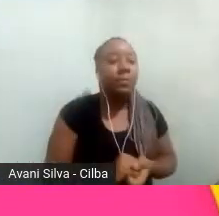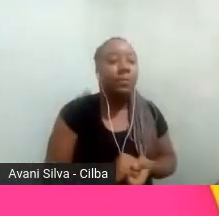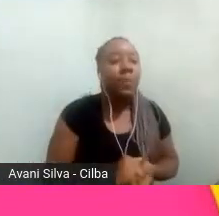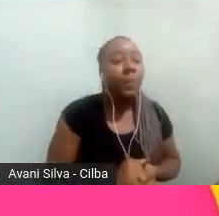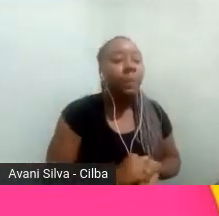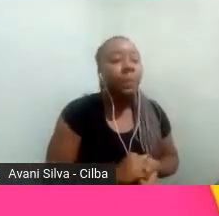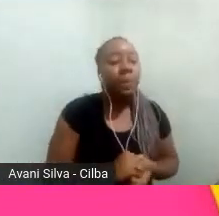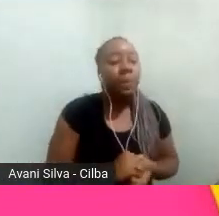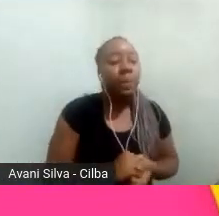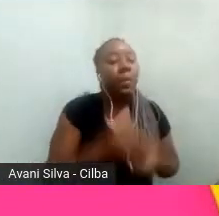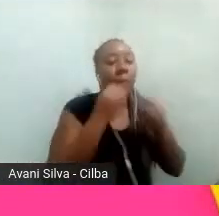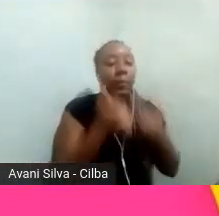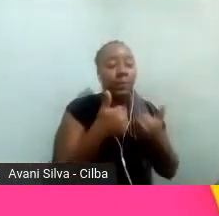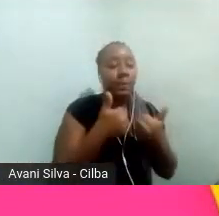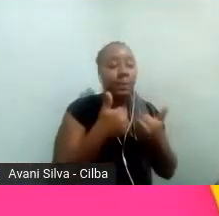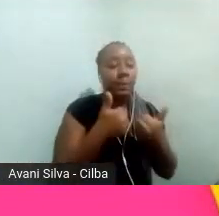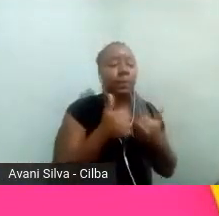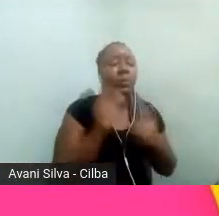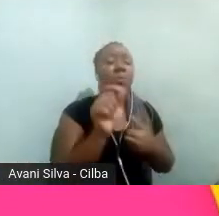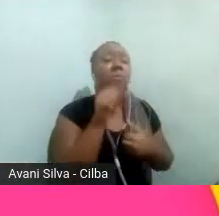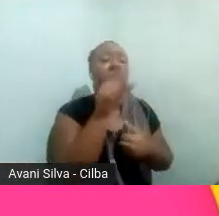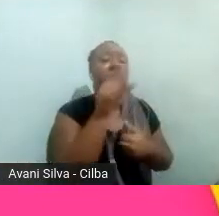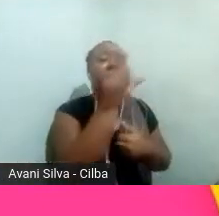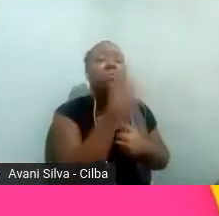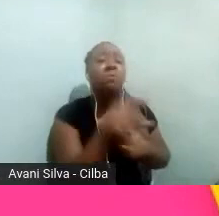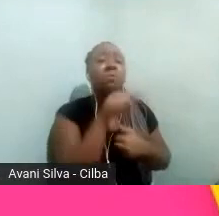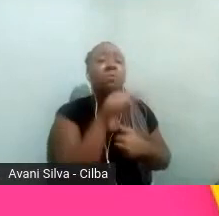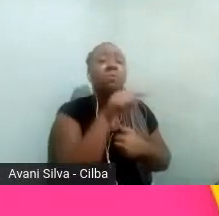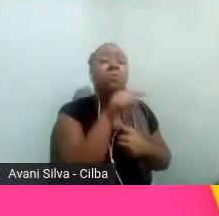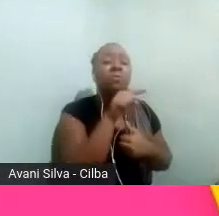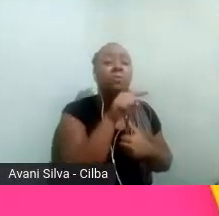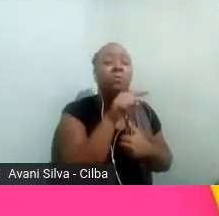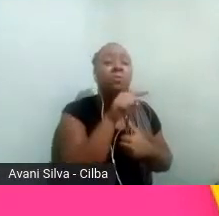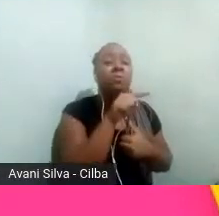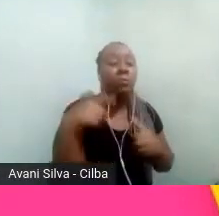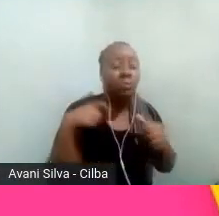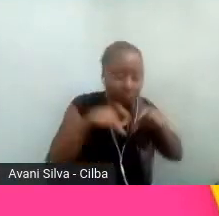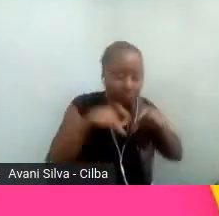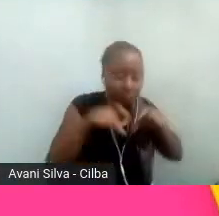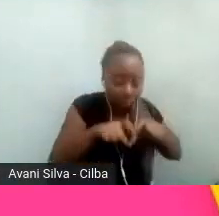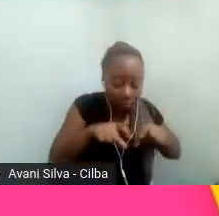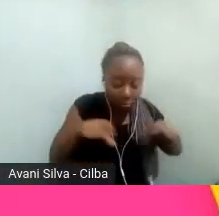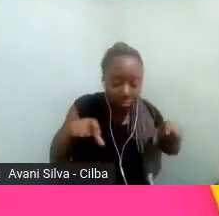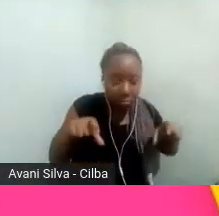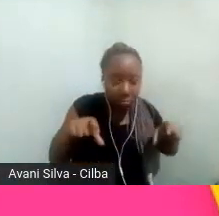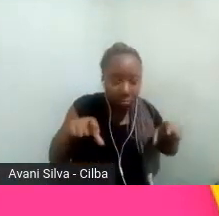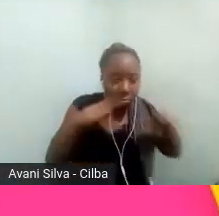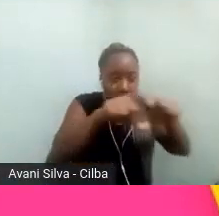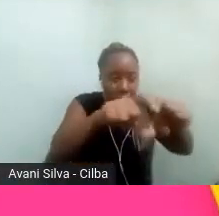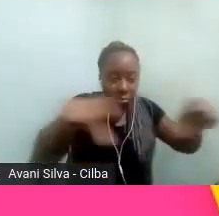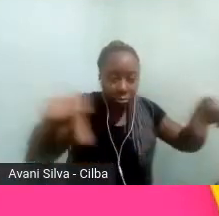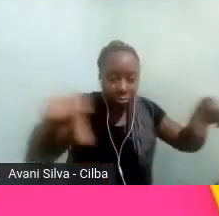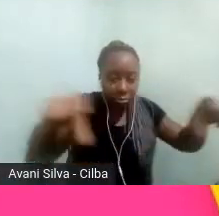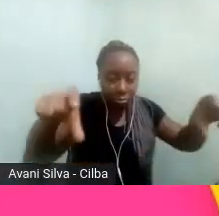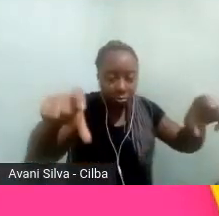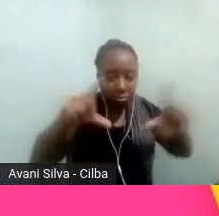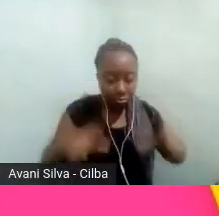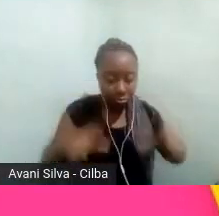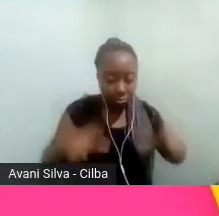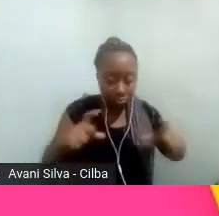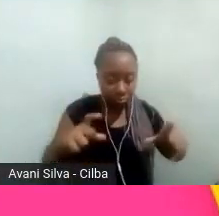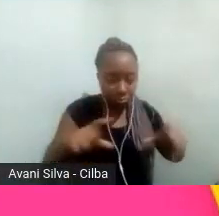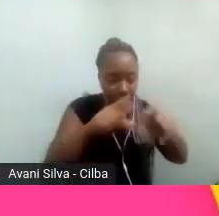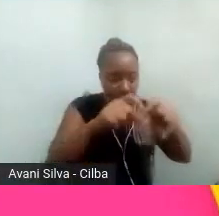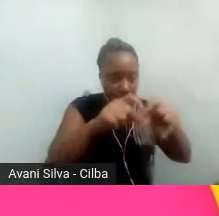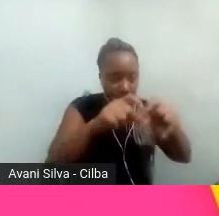Bom, o que eu tenho aqui, ó? Eu tenho as barras laterais do Arduino, e para cada barra lateral eu tenho